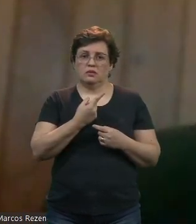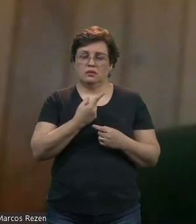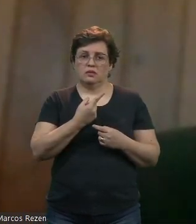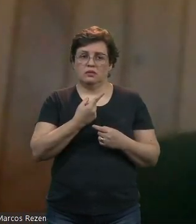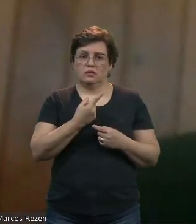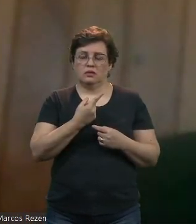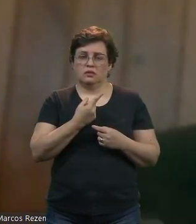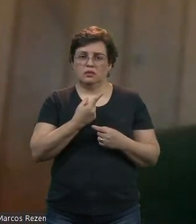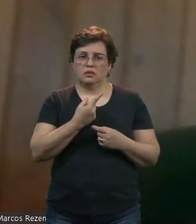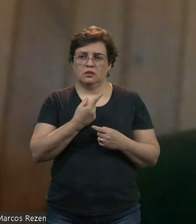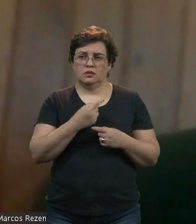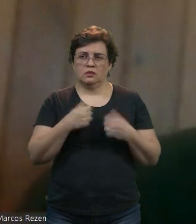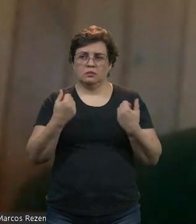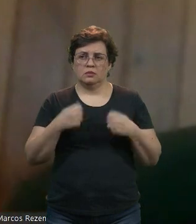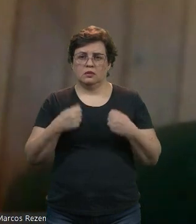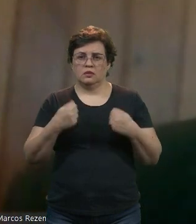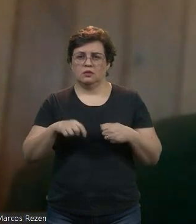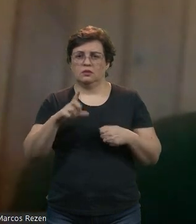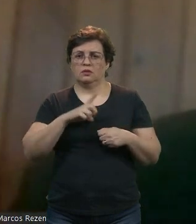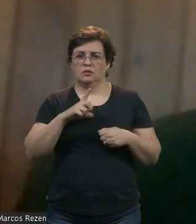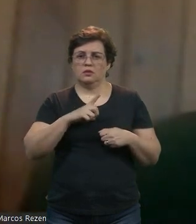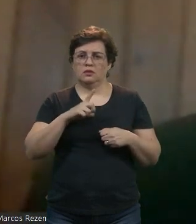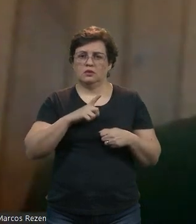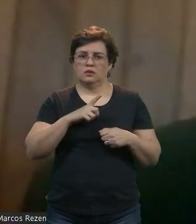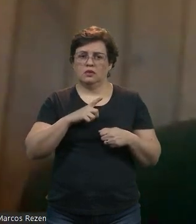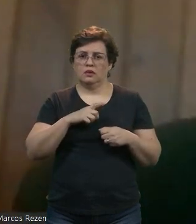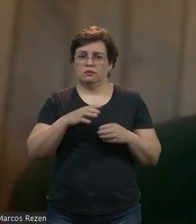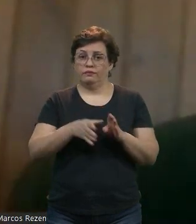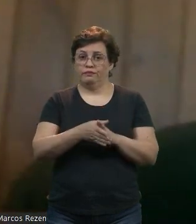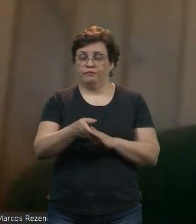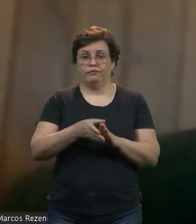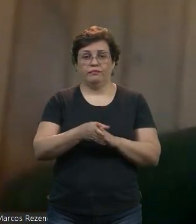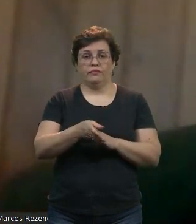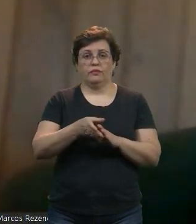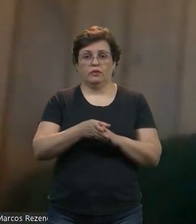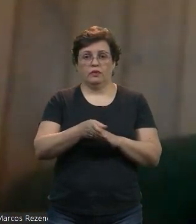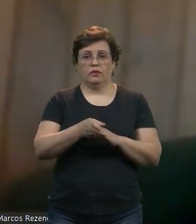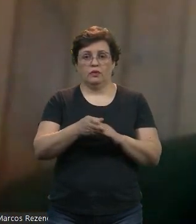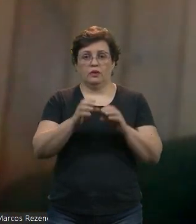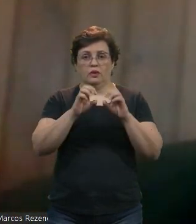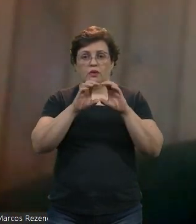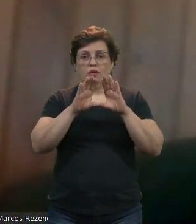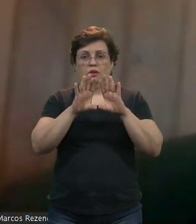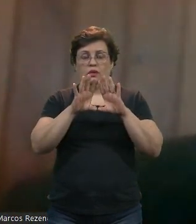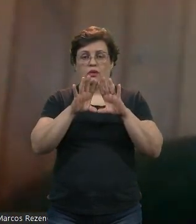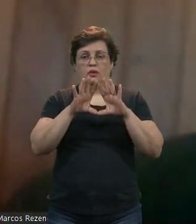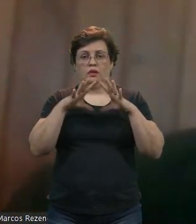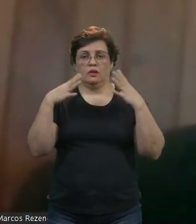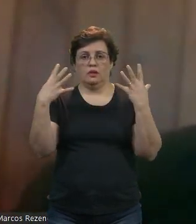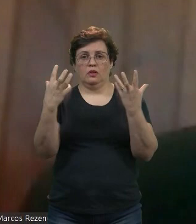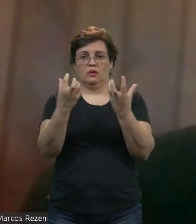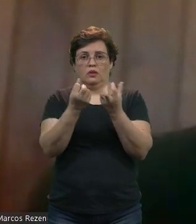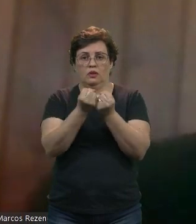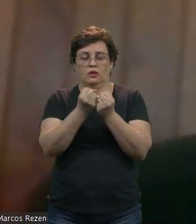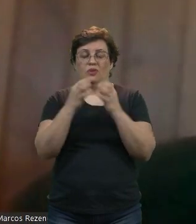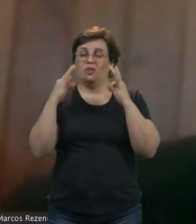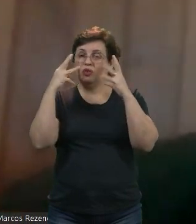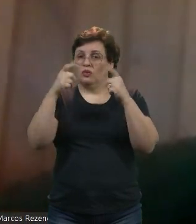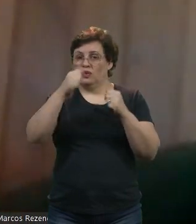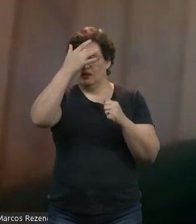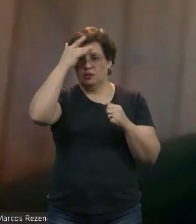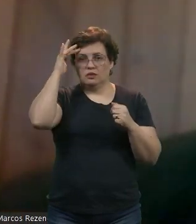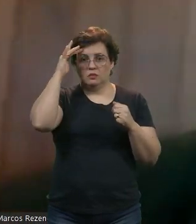guardemos as orientações da Organização Mundial da Saúde. Ou seja, todos que adentrarem ao recinto da Câmara, como